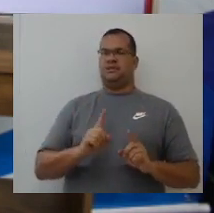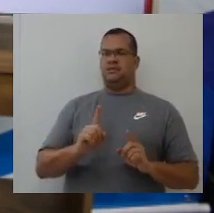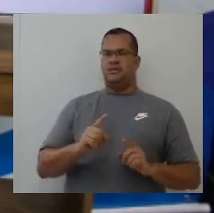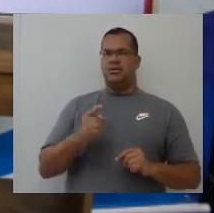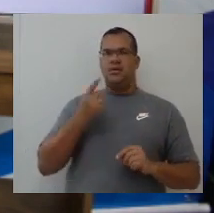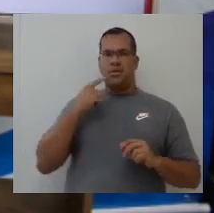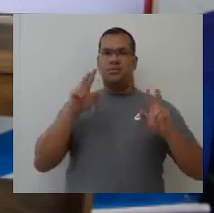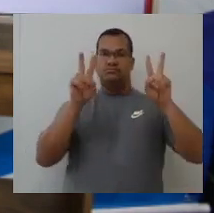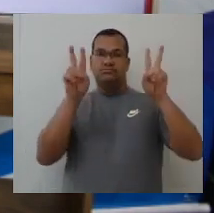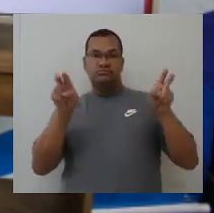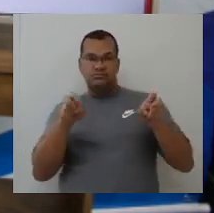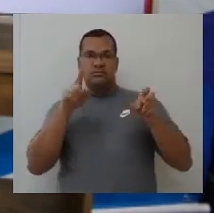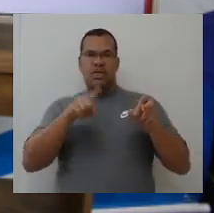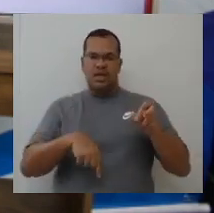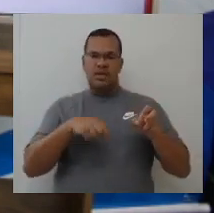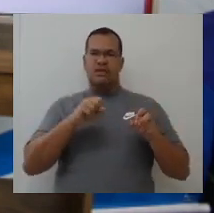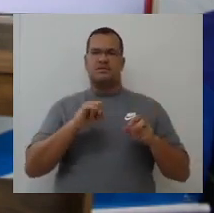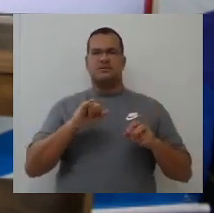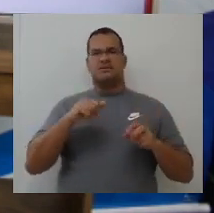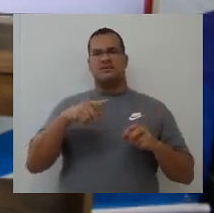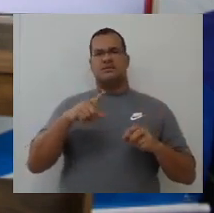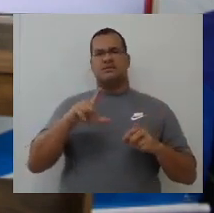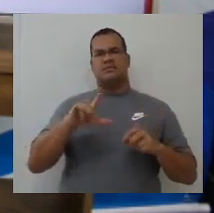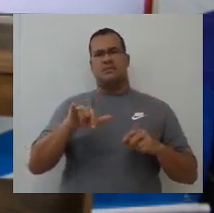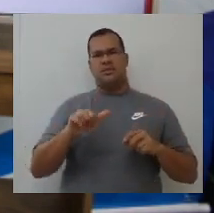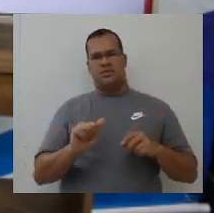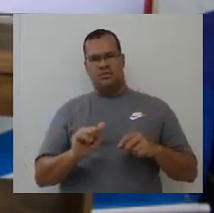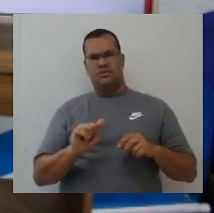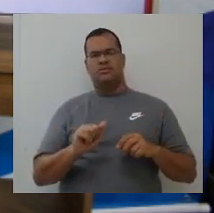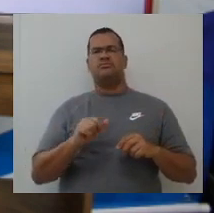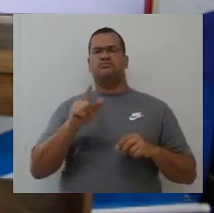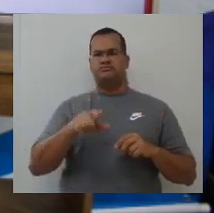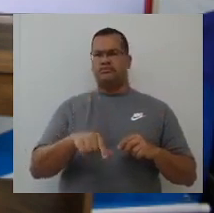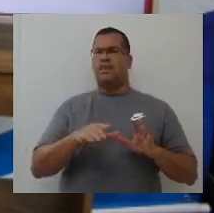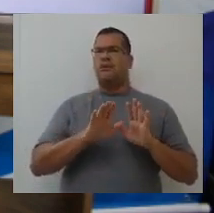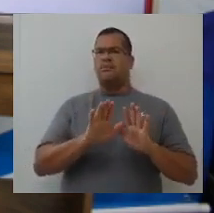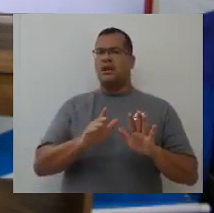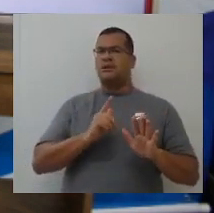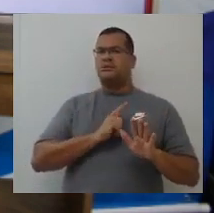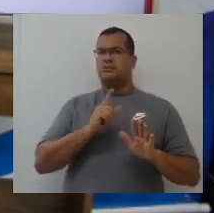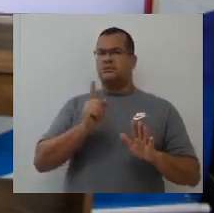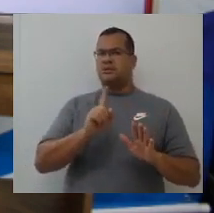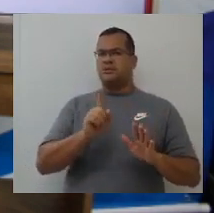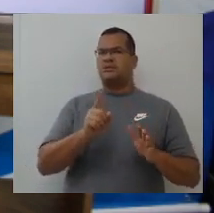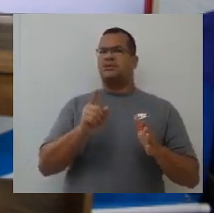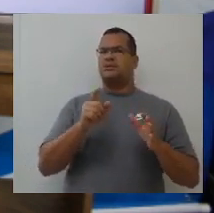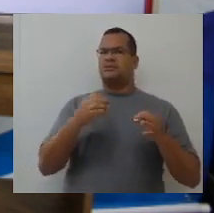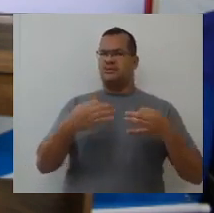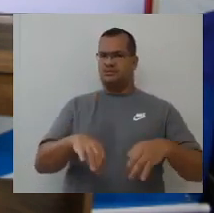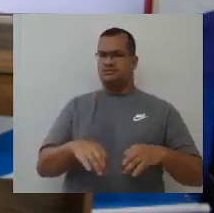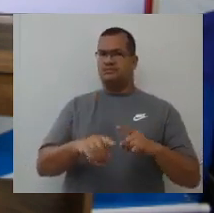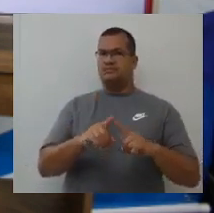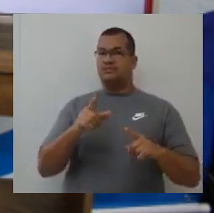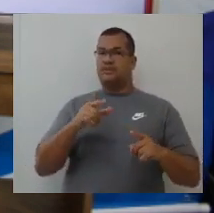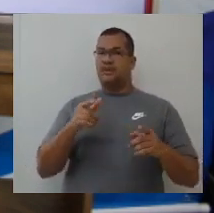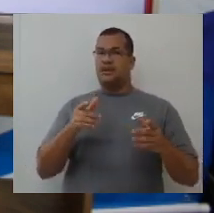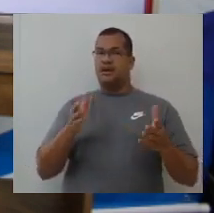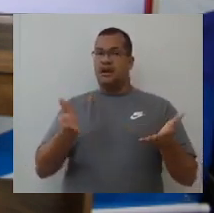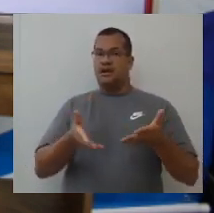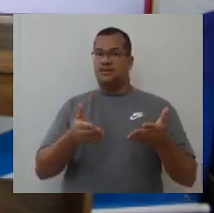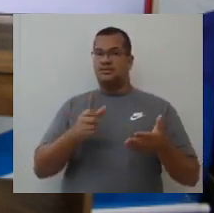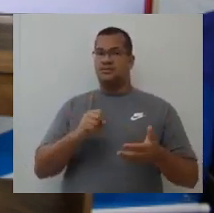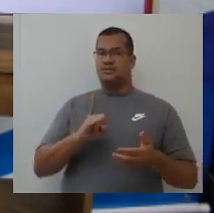nome do assunto é Simple Present. É algo referente ao presente. Sim, você não está errado nesse ponto. Você está errado em dizer que o